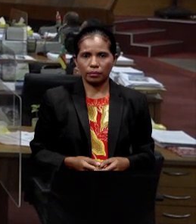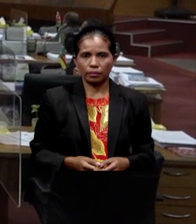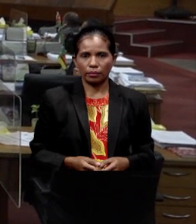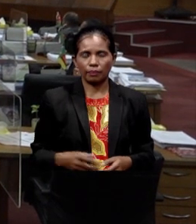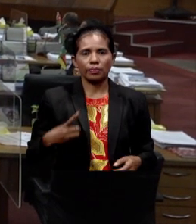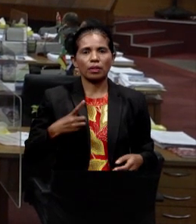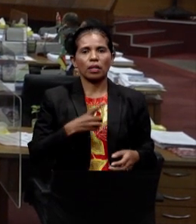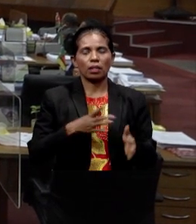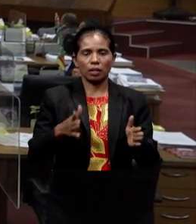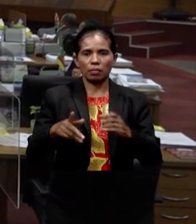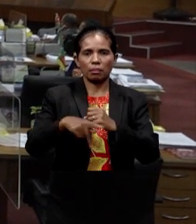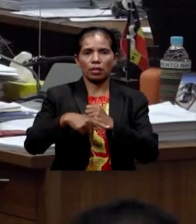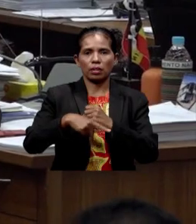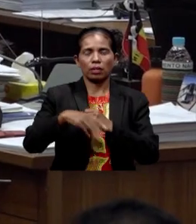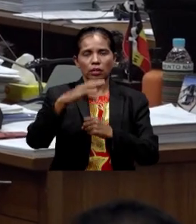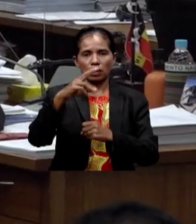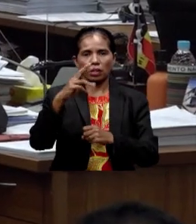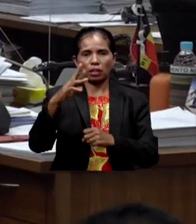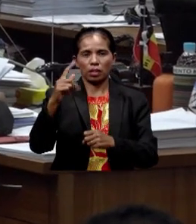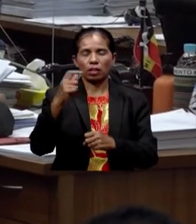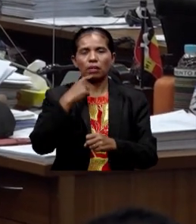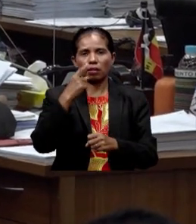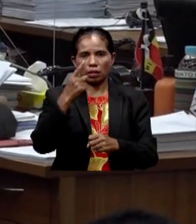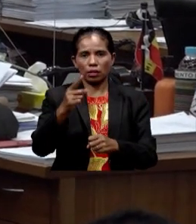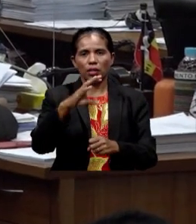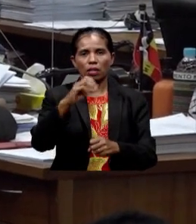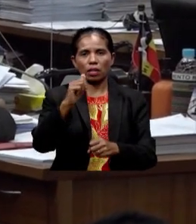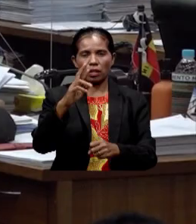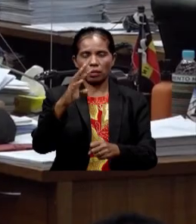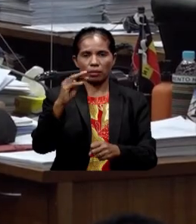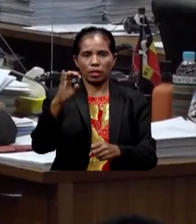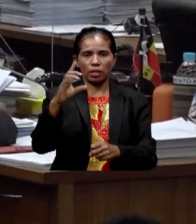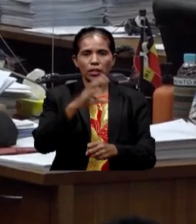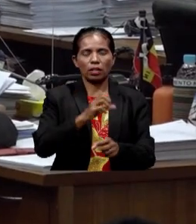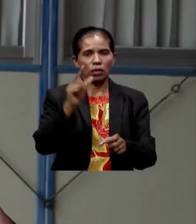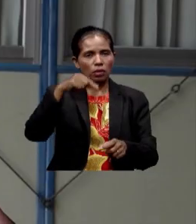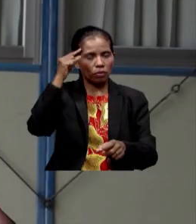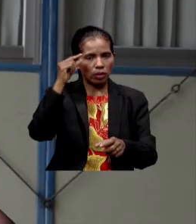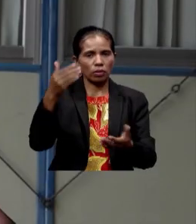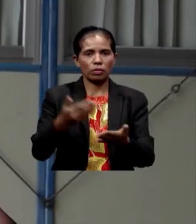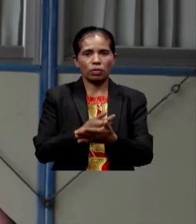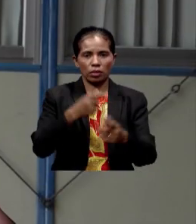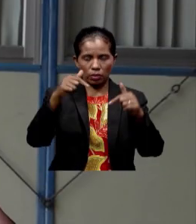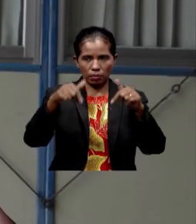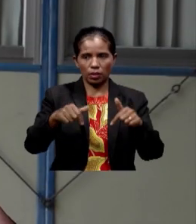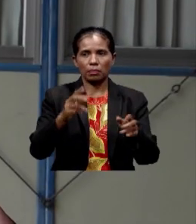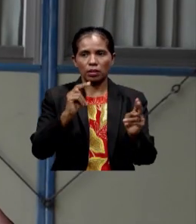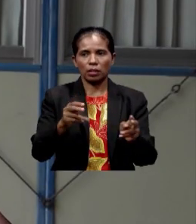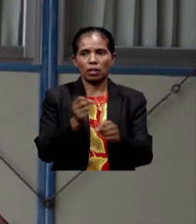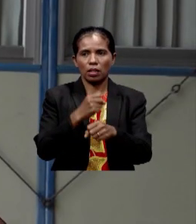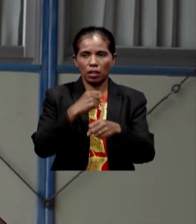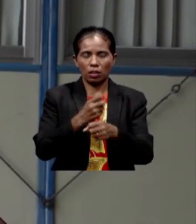Deputada bancada Sinerte Carmelita Caetano Muniz Ateten, governo Fong Nebeato Mai precisa ralo auditoria específico para